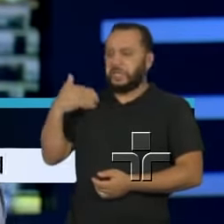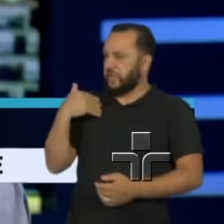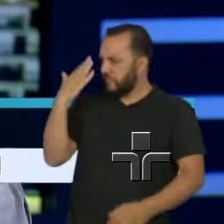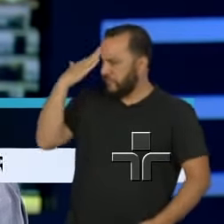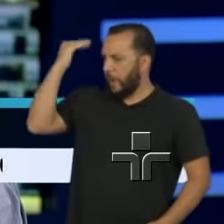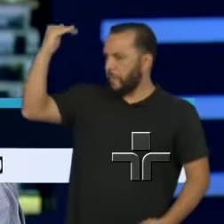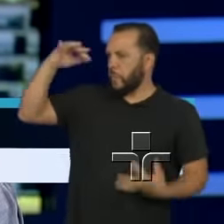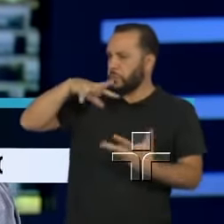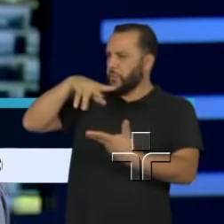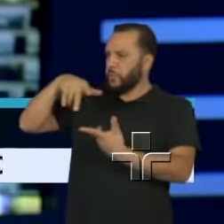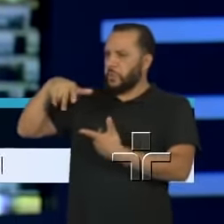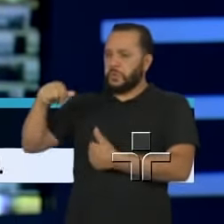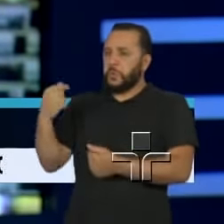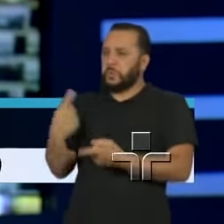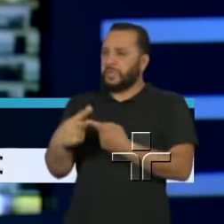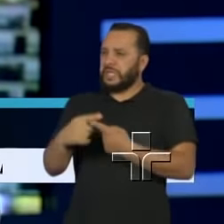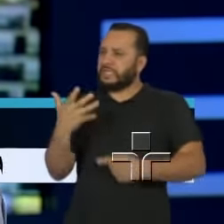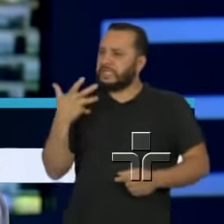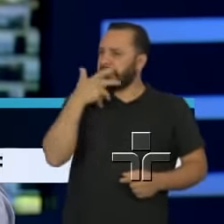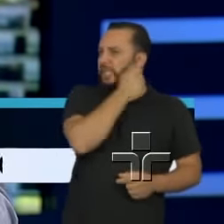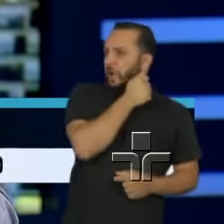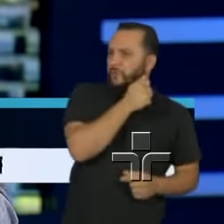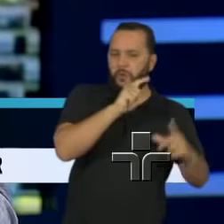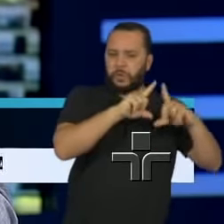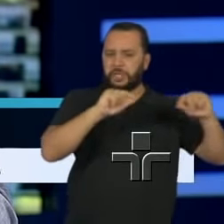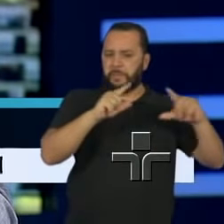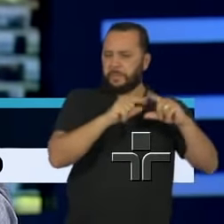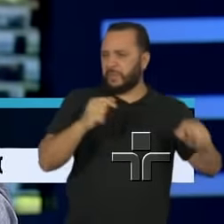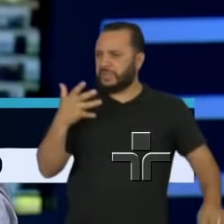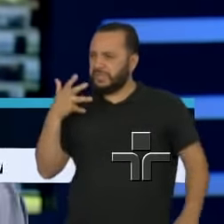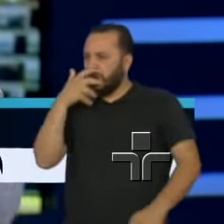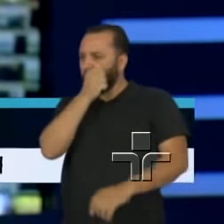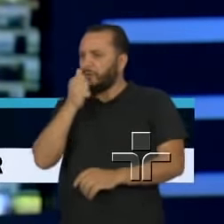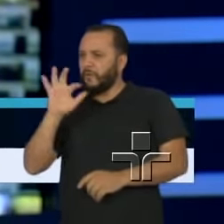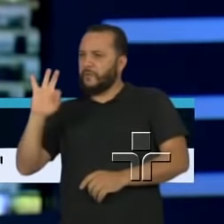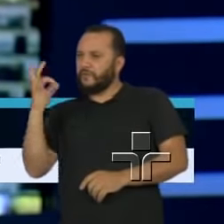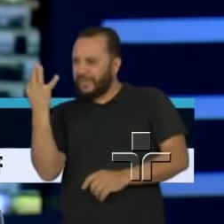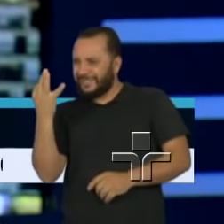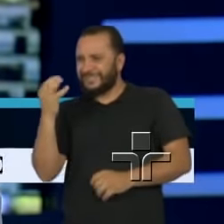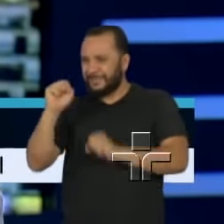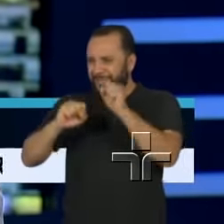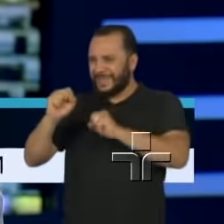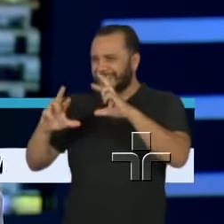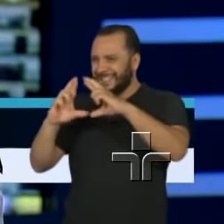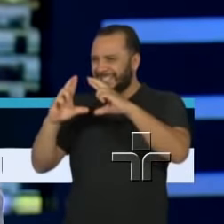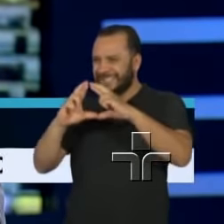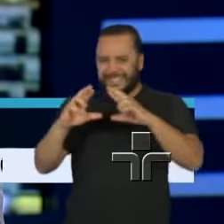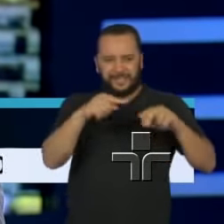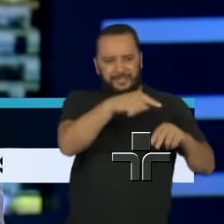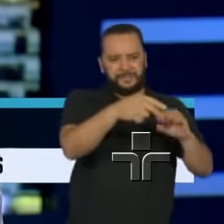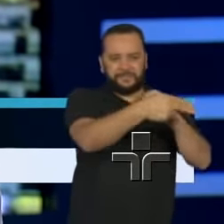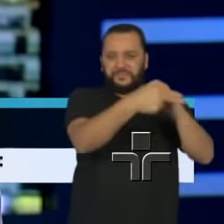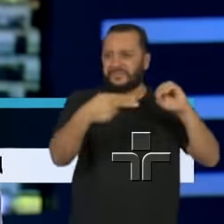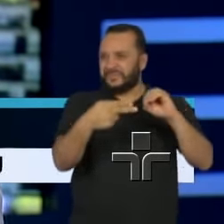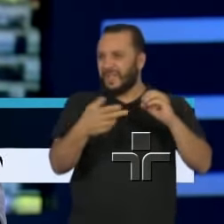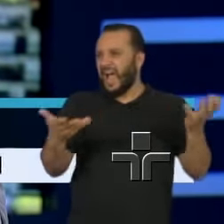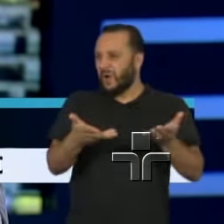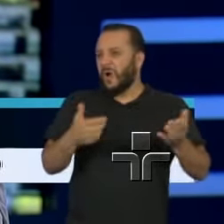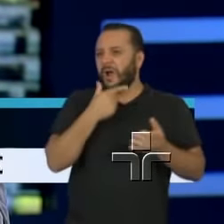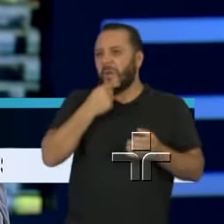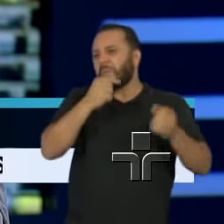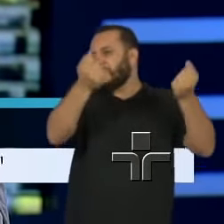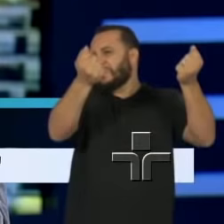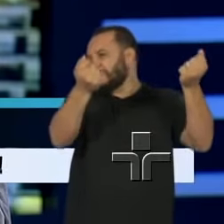do ambiente corporativo, tanto na França quanto no Japão. Né? E, de repente, então, o caldo entornou.